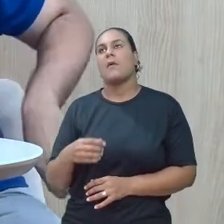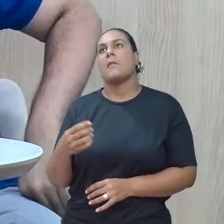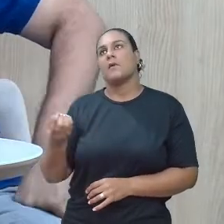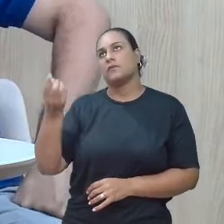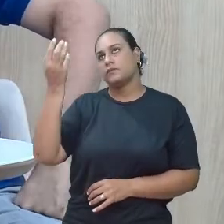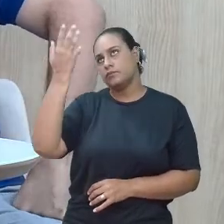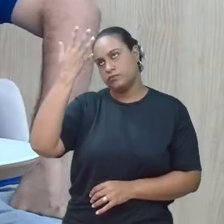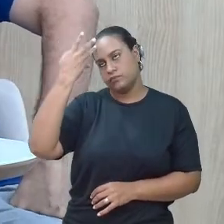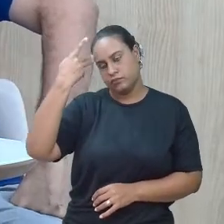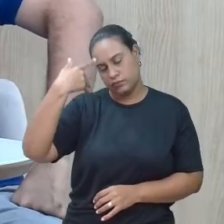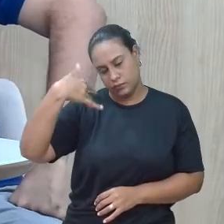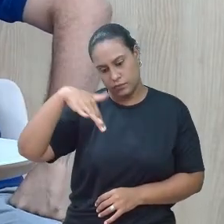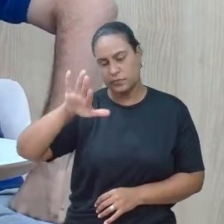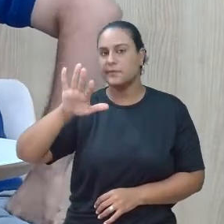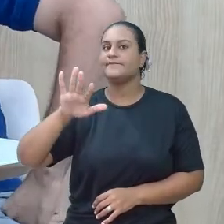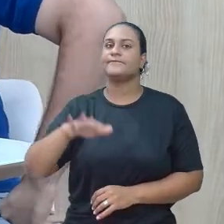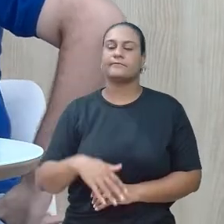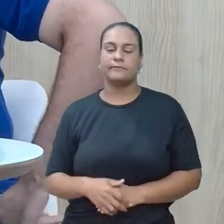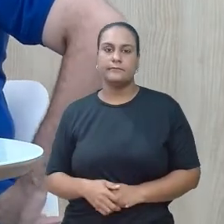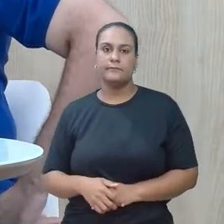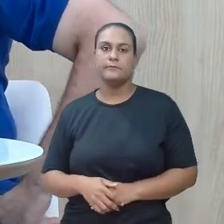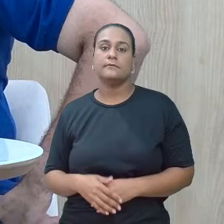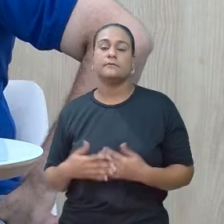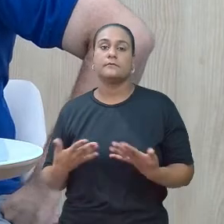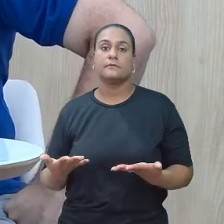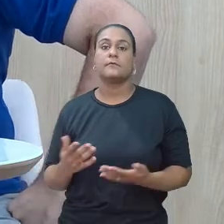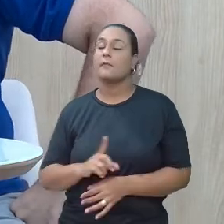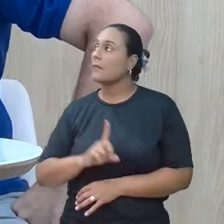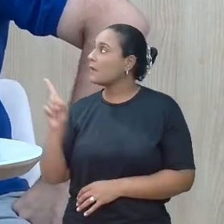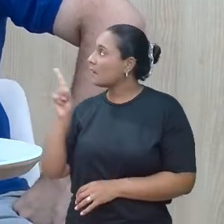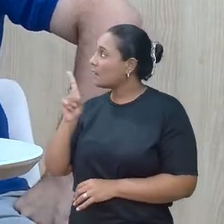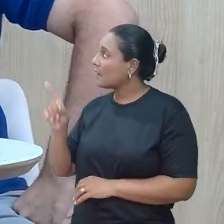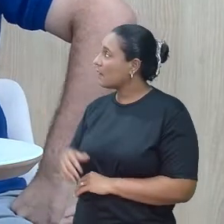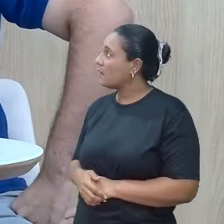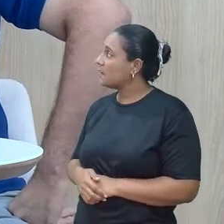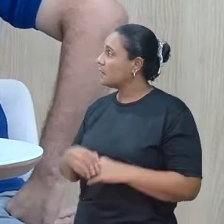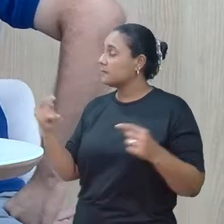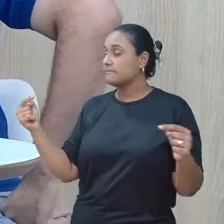a questão aí, professora, dessa atividade